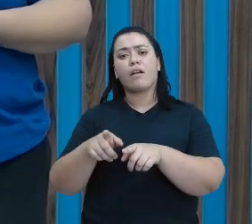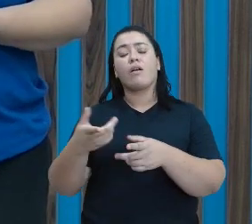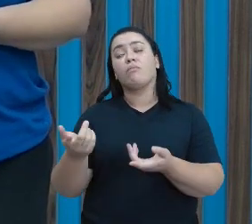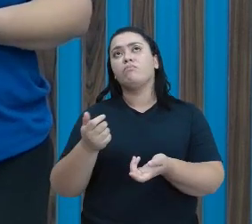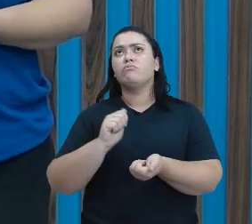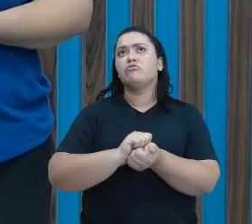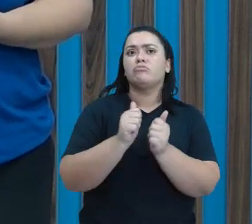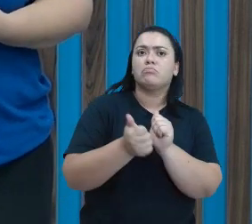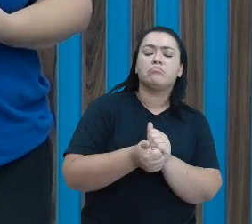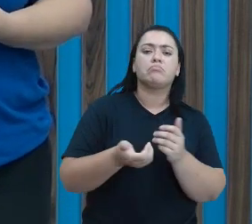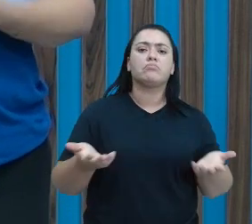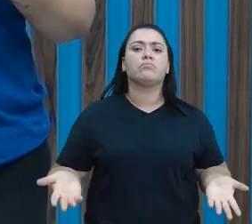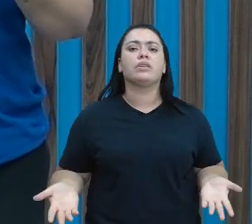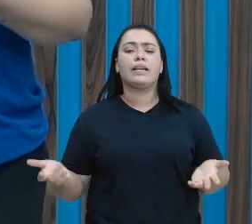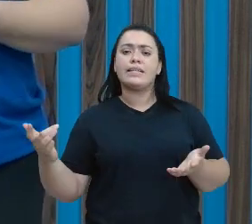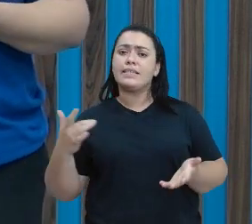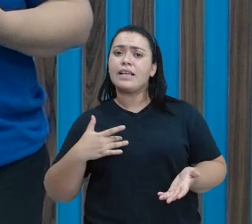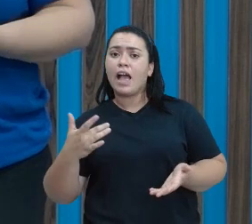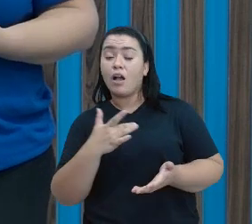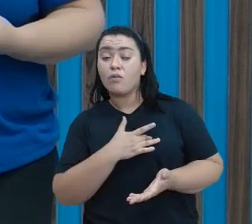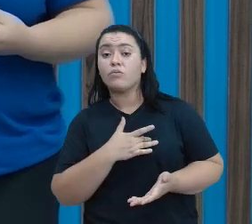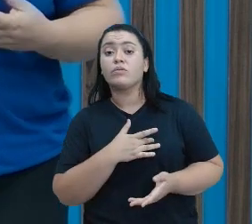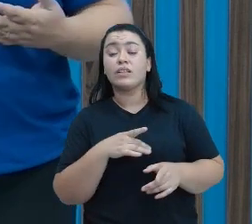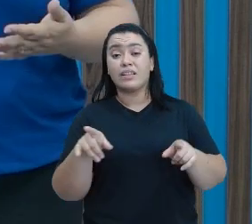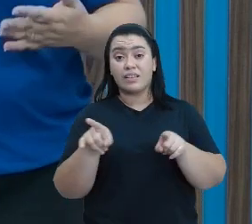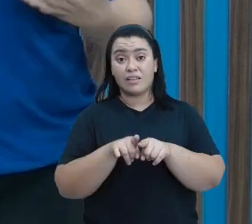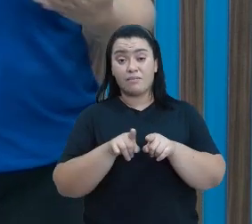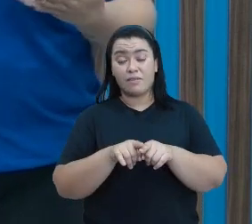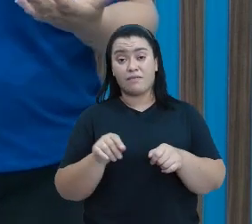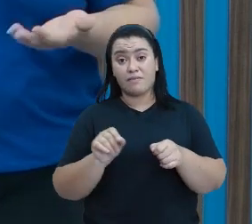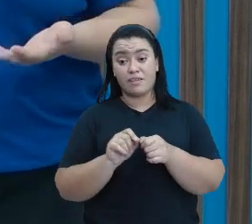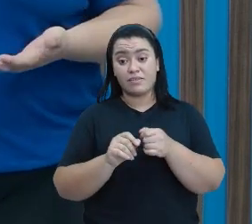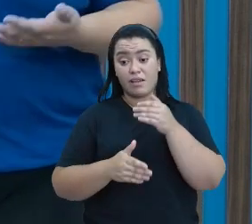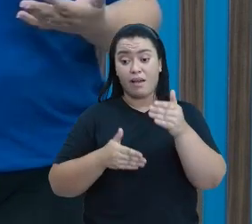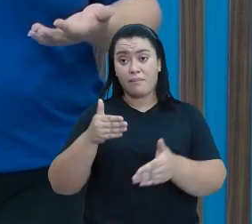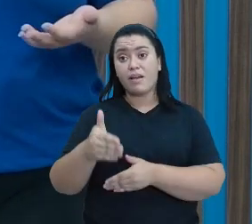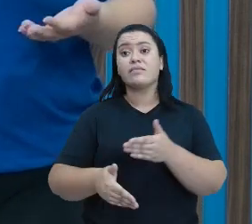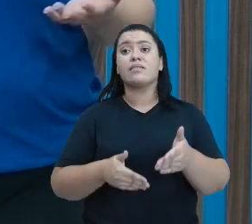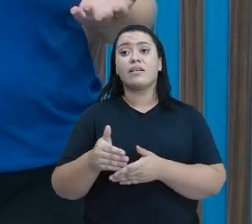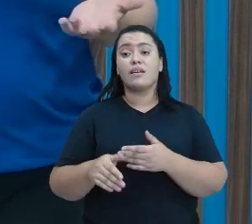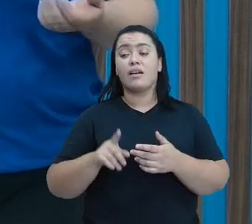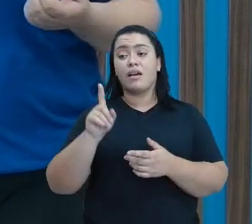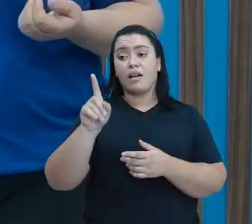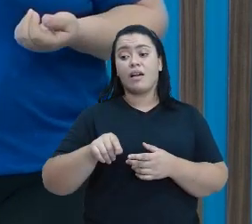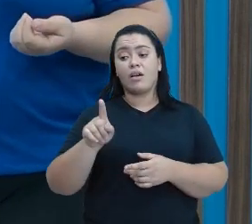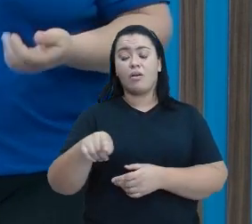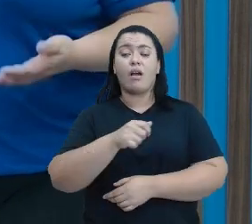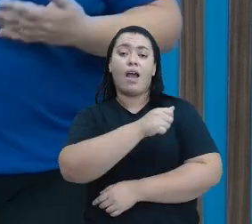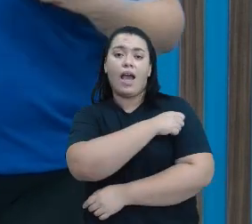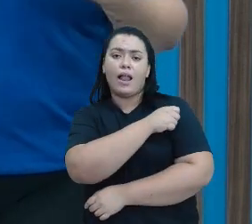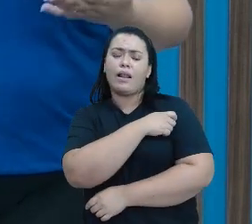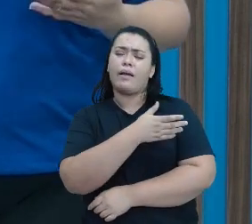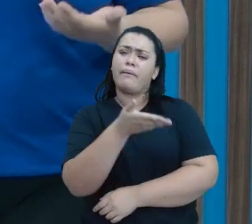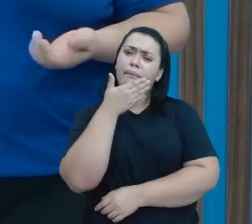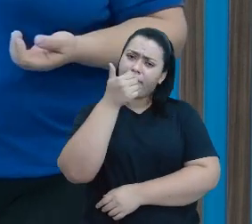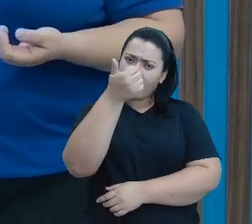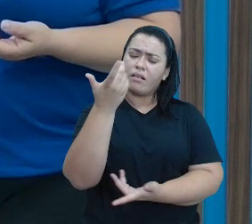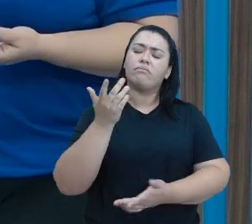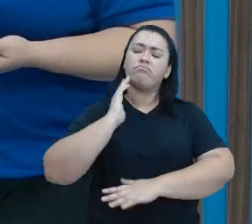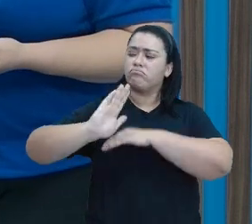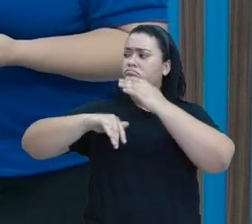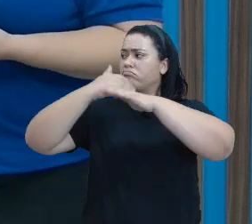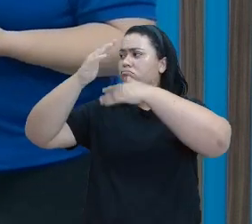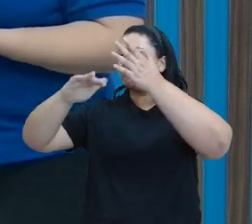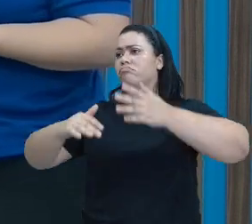esporte, de repente a área de saúde, fazer essa parceria para que esse estudante, ele melhore no seu